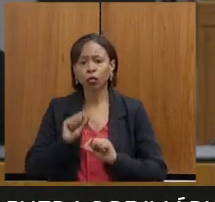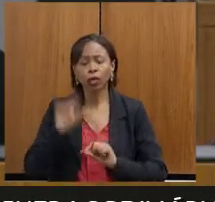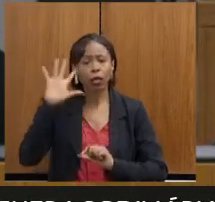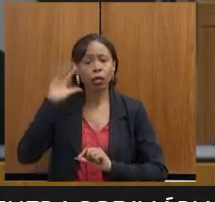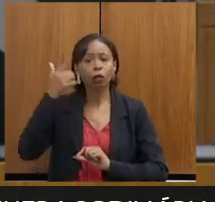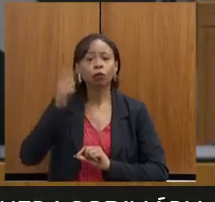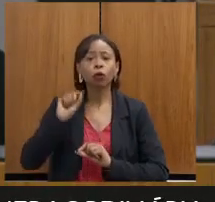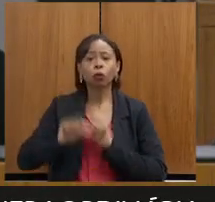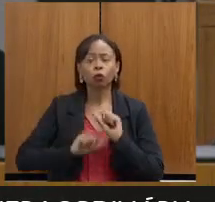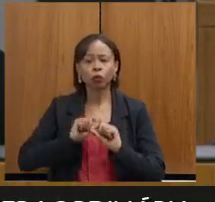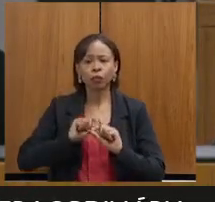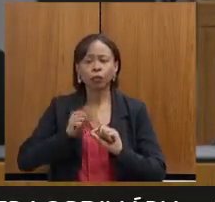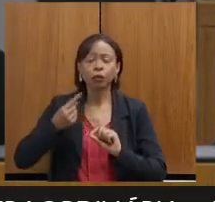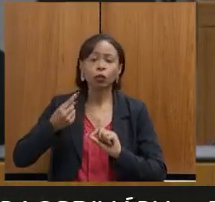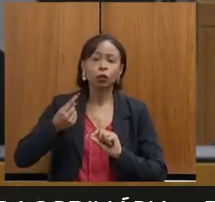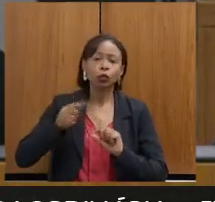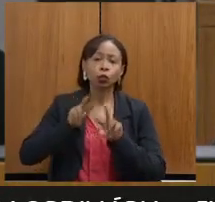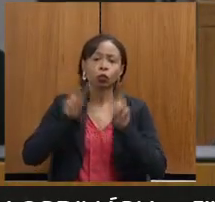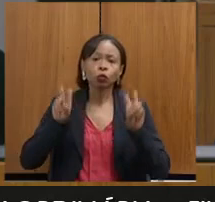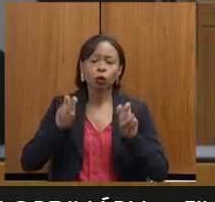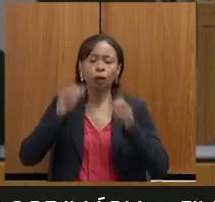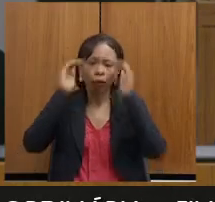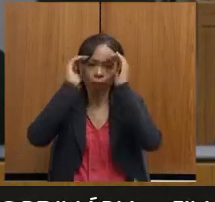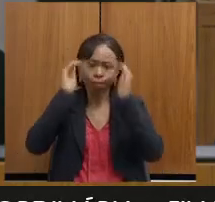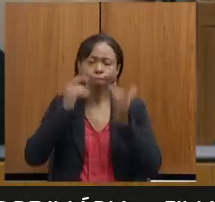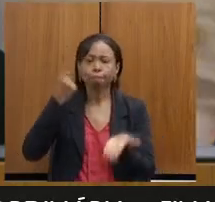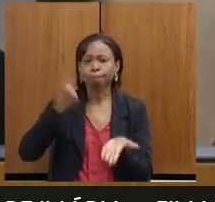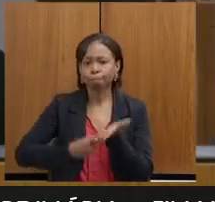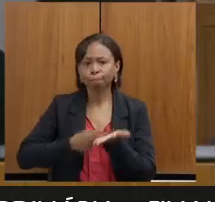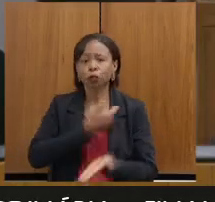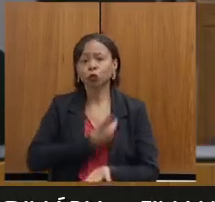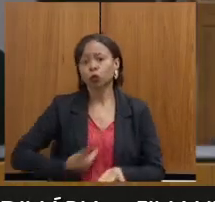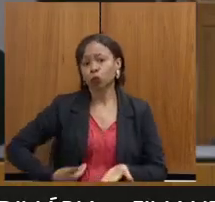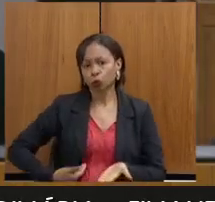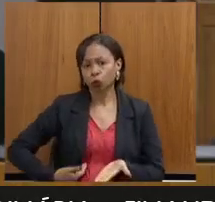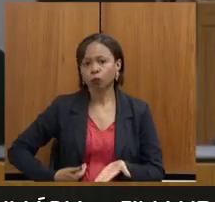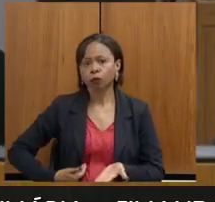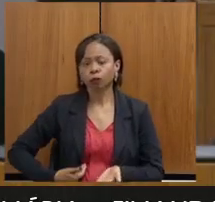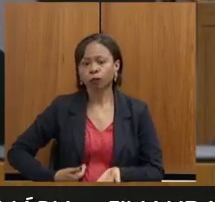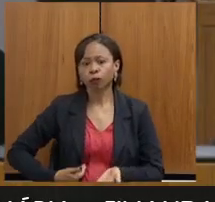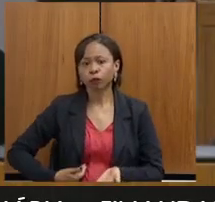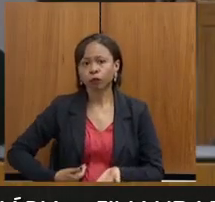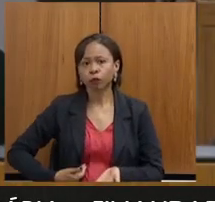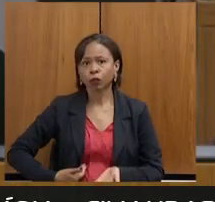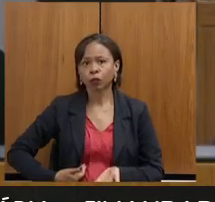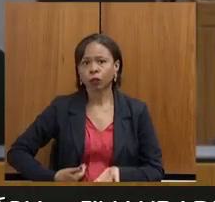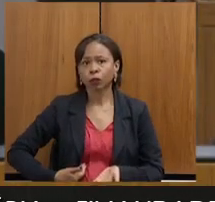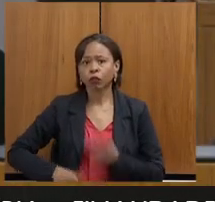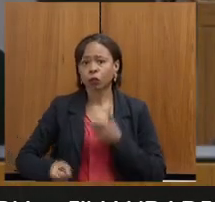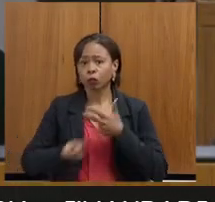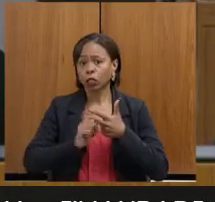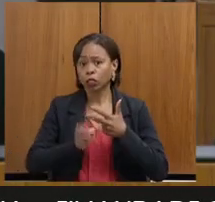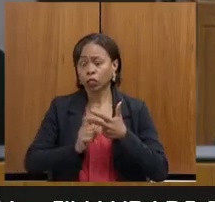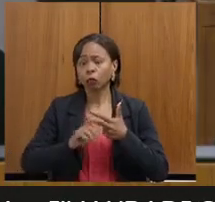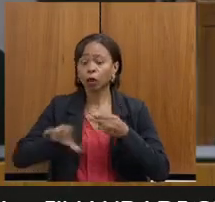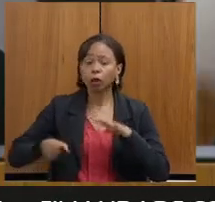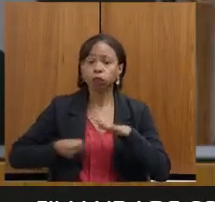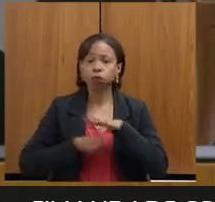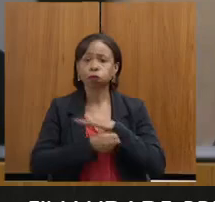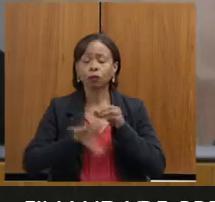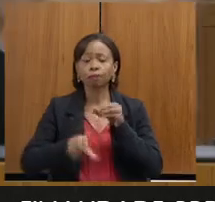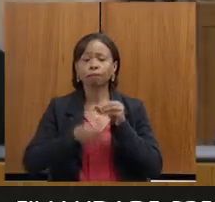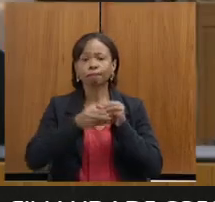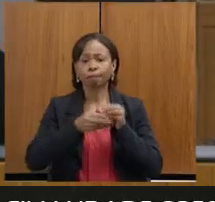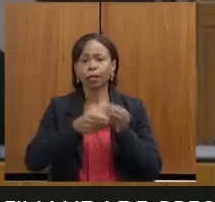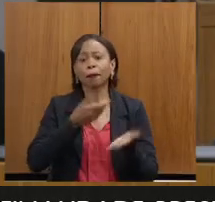quem vende esforços sentido possível que ser integralmente cumprido o compromisso firmado pelo Governador pelo poder executivo no tocante a recomposição das perdas